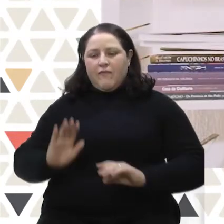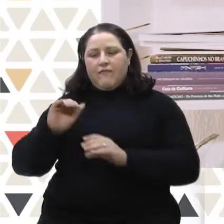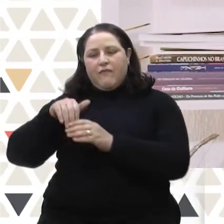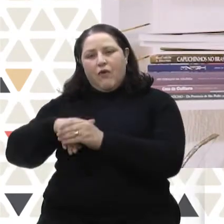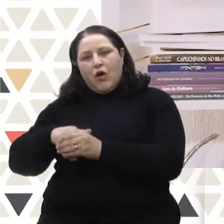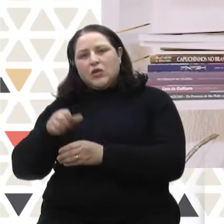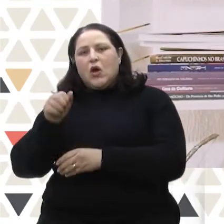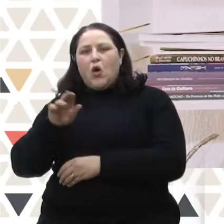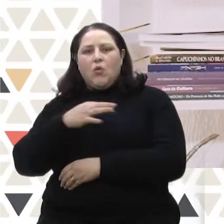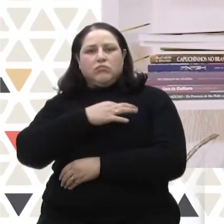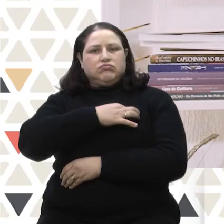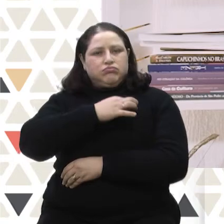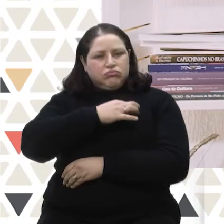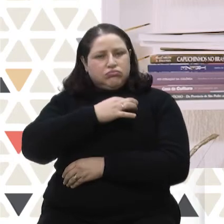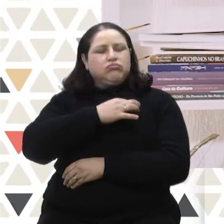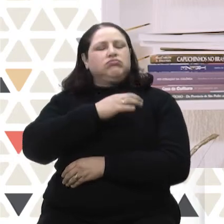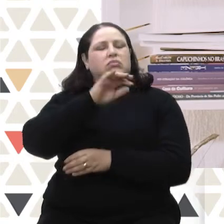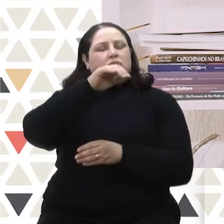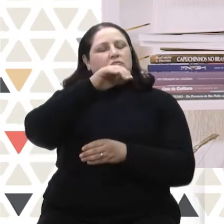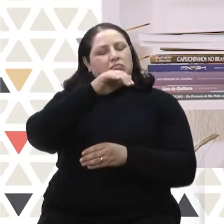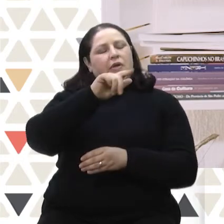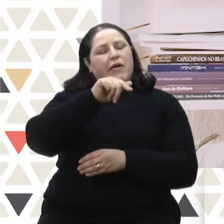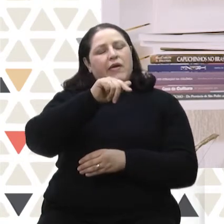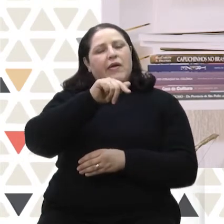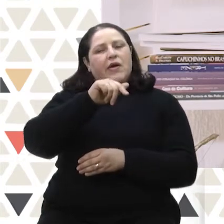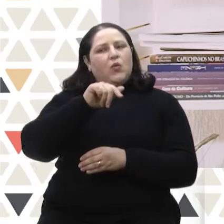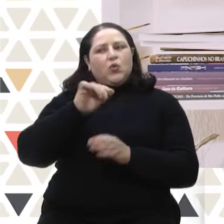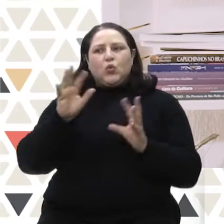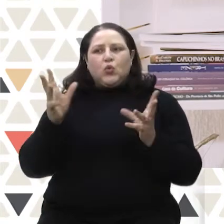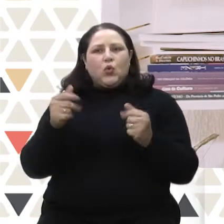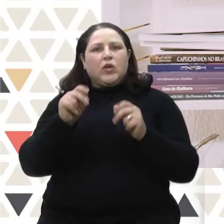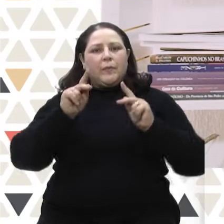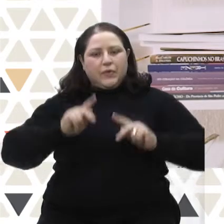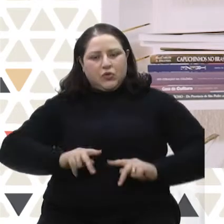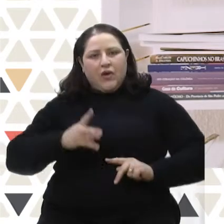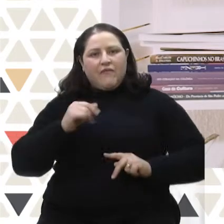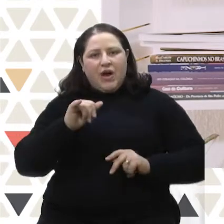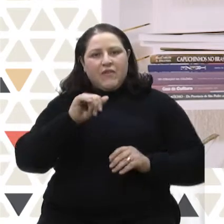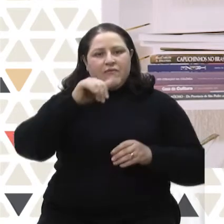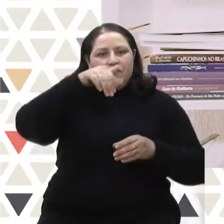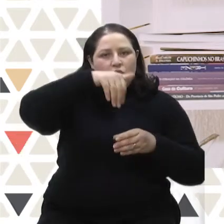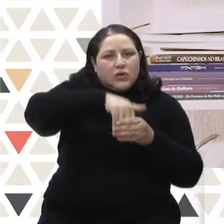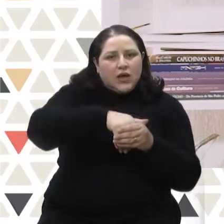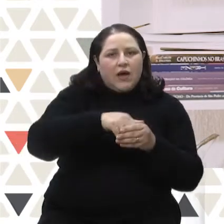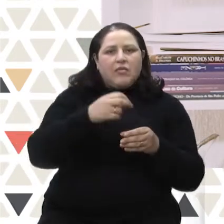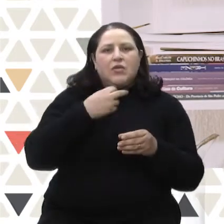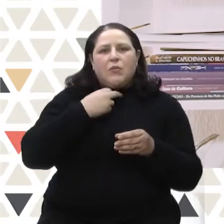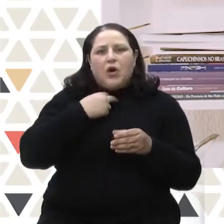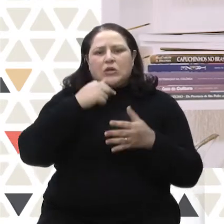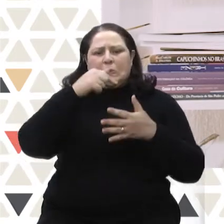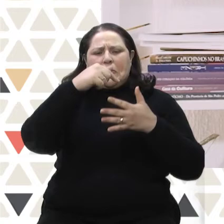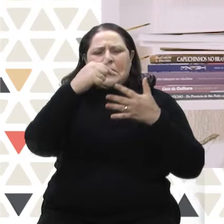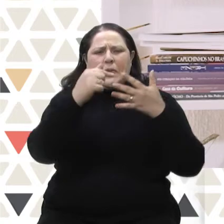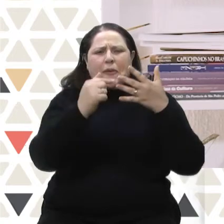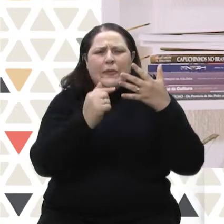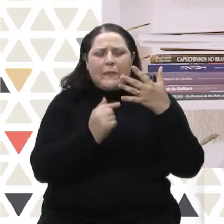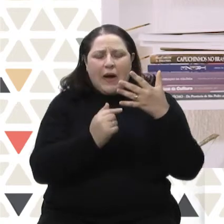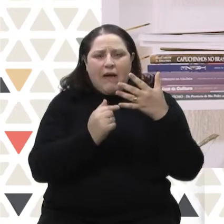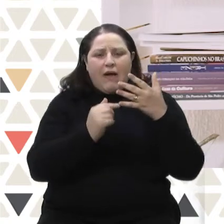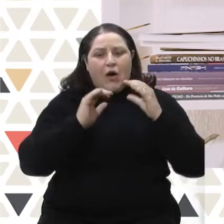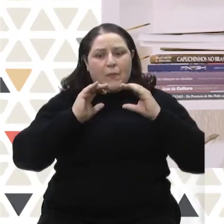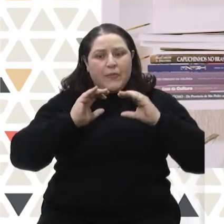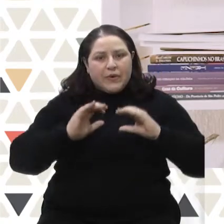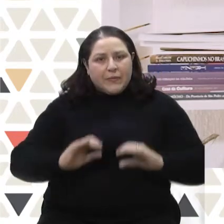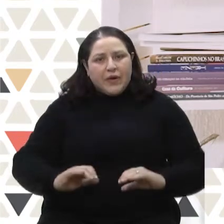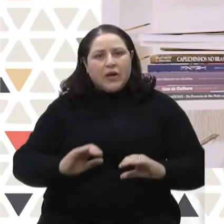o eleitor ou o candidato, toda pessoa que for exercitar o seu voto, ele não pode realizar uma quantidade